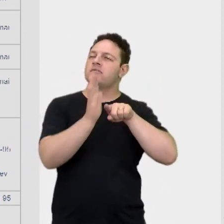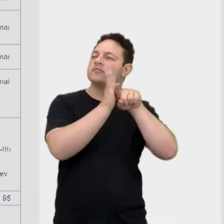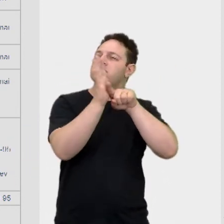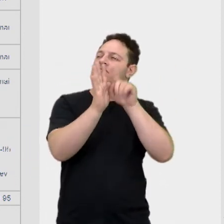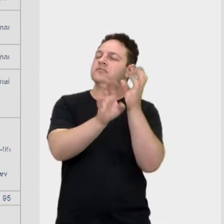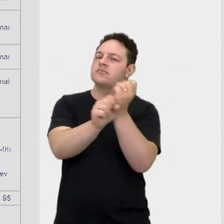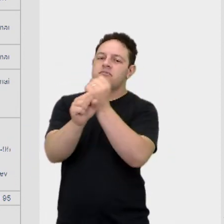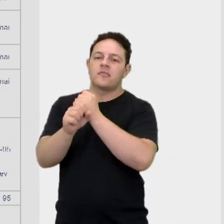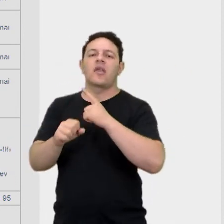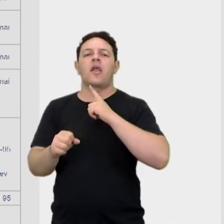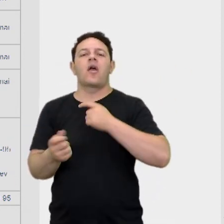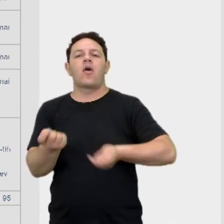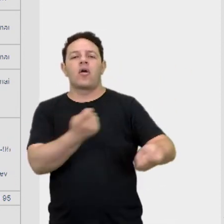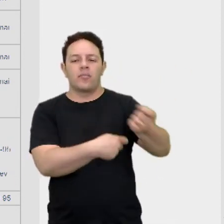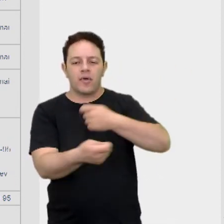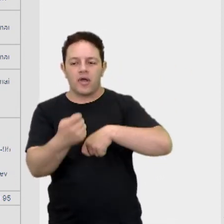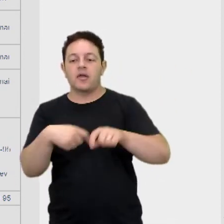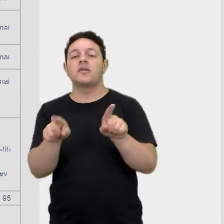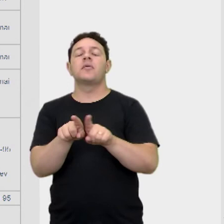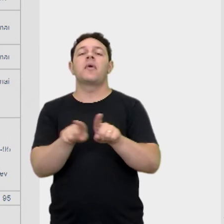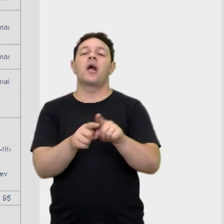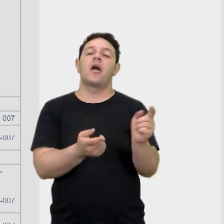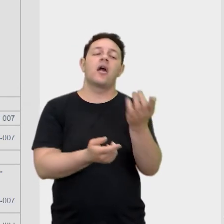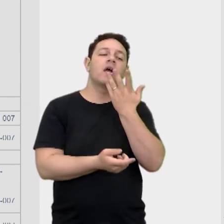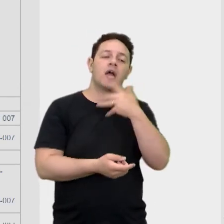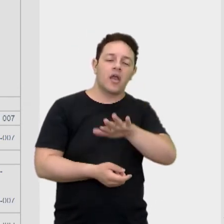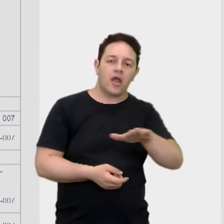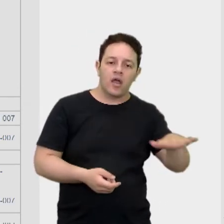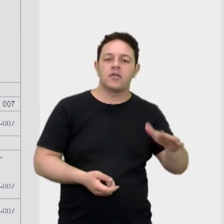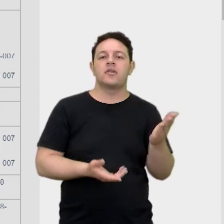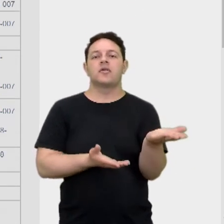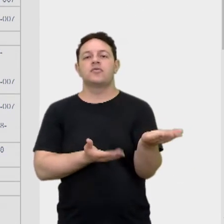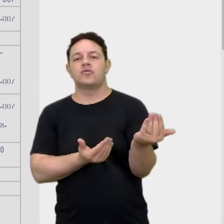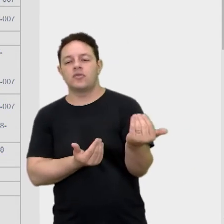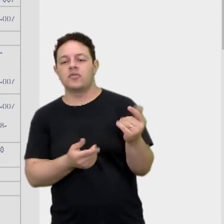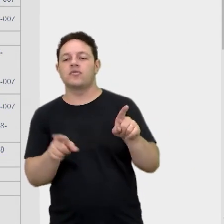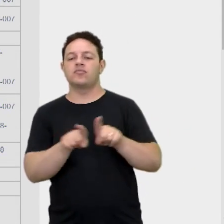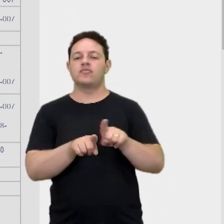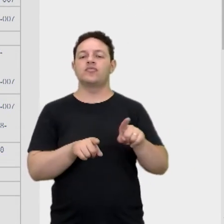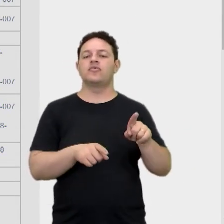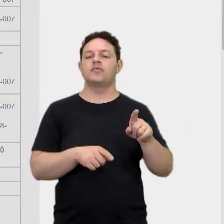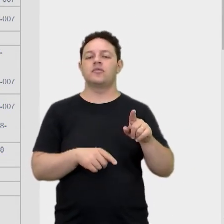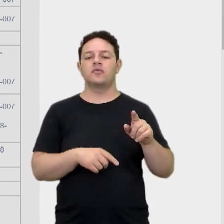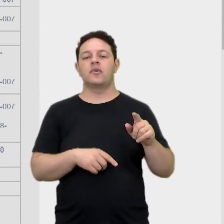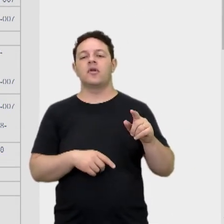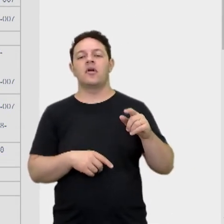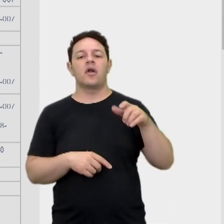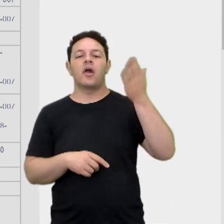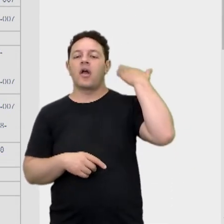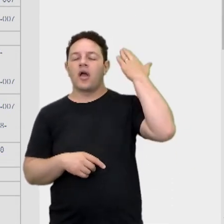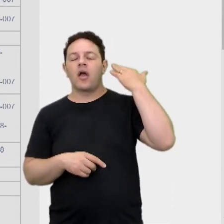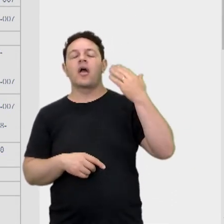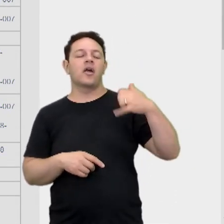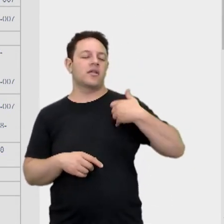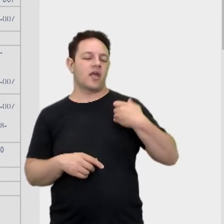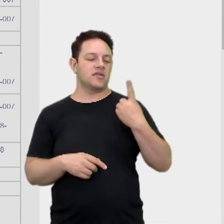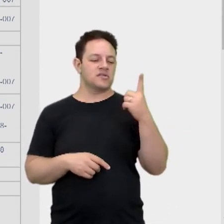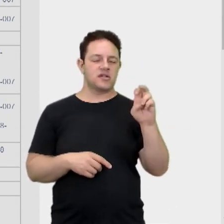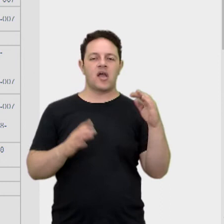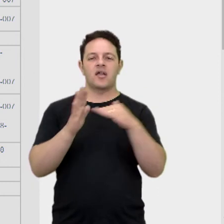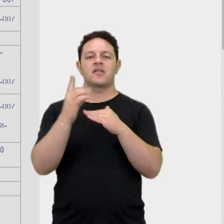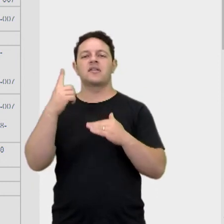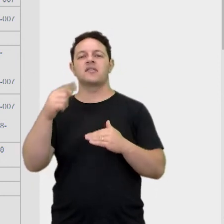comércio, você vai ter crianças, adolescentes e jovens. Ó, vou botar aqui o exemplo, ó, pessoas que não eram estudantes da população de 15 a